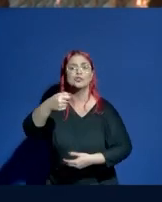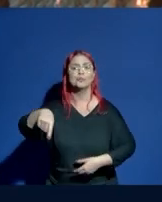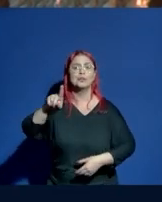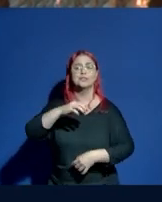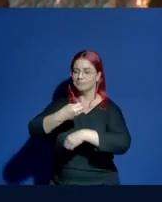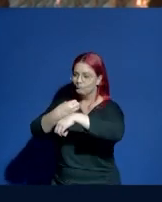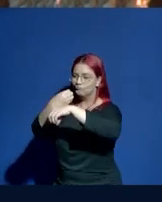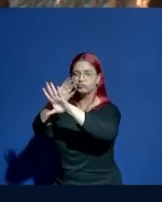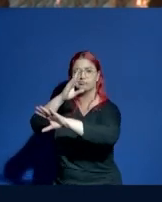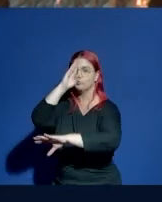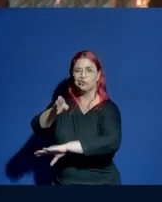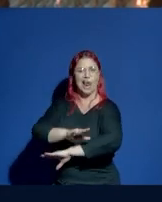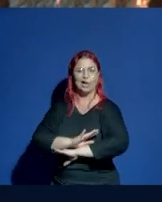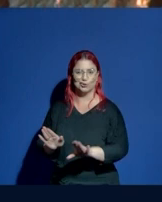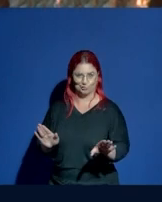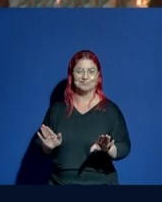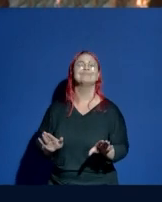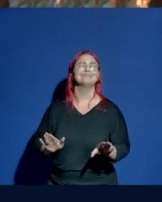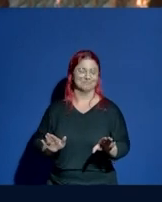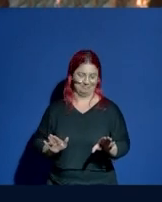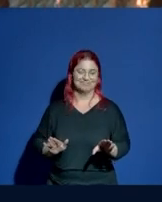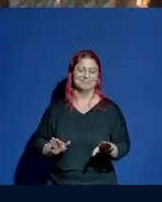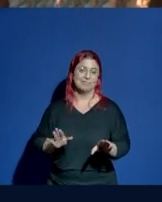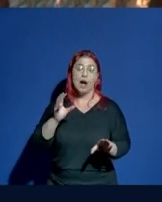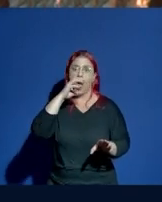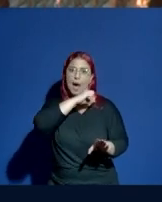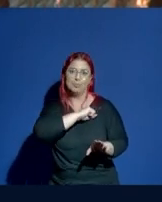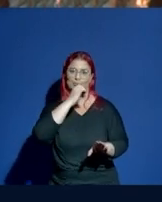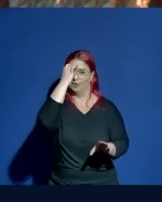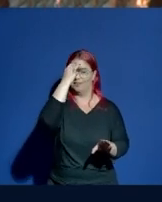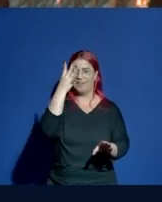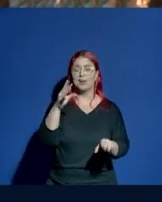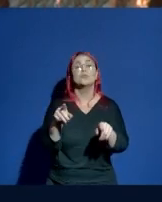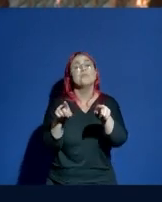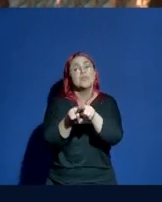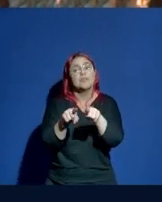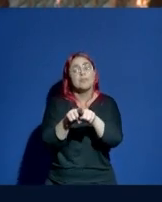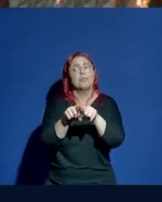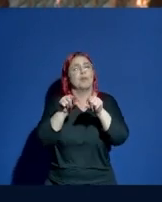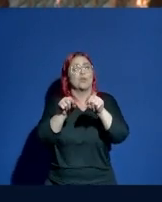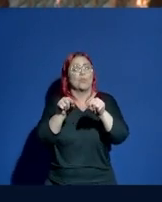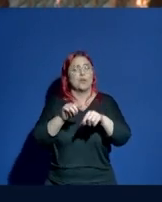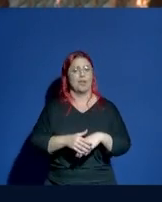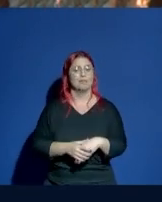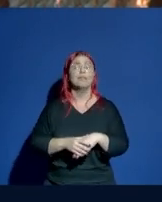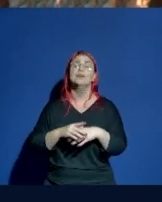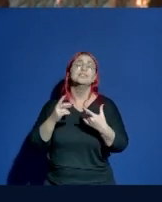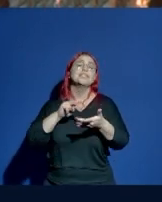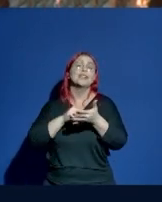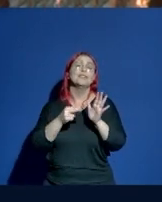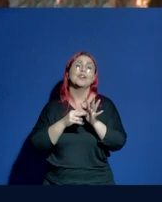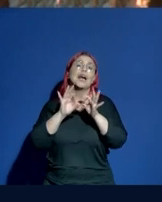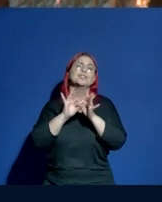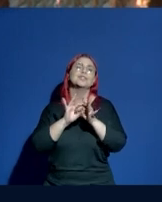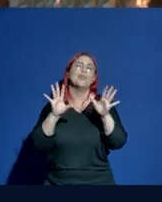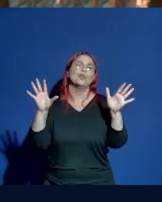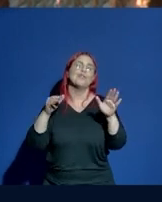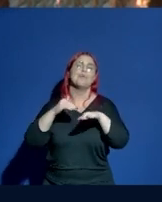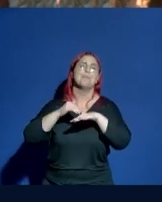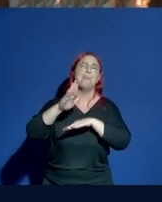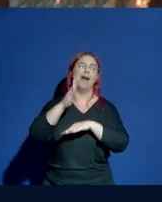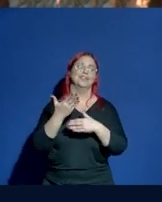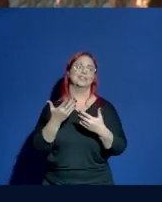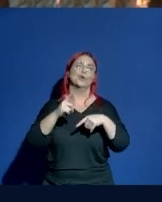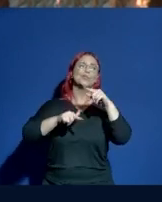fazenda do cliente então resolvendo problema dele muito mais rápido e aumentando assim a disponibilidade dos equipamentos Ou seja